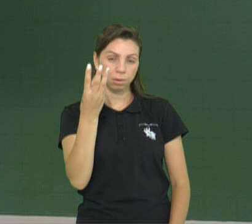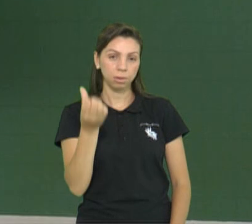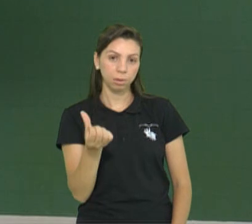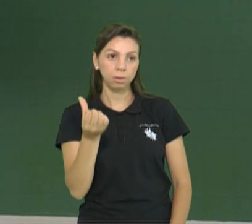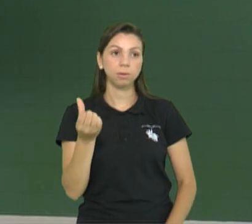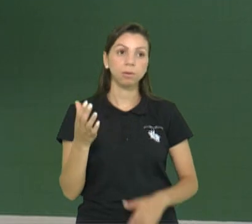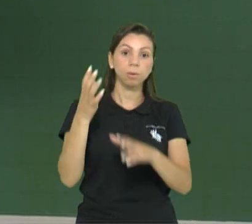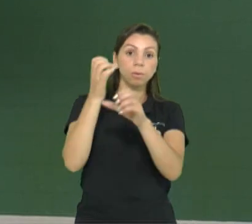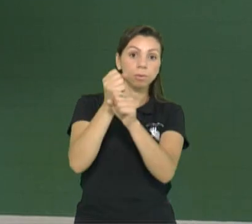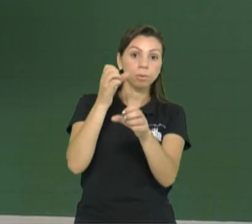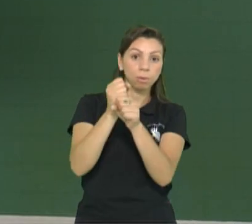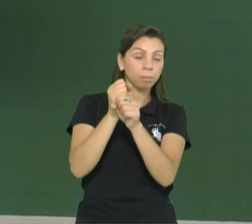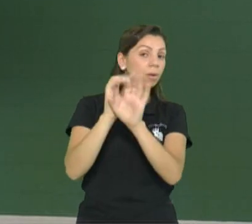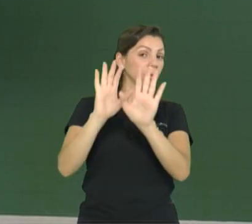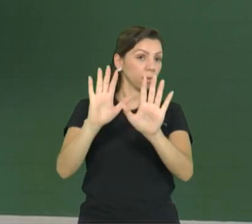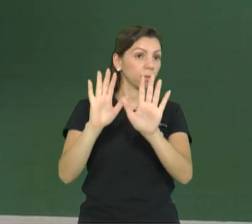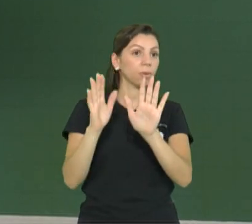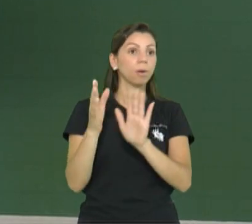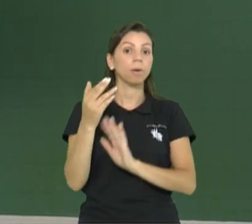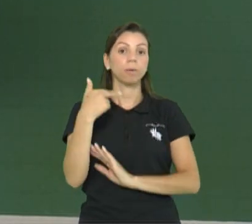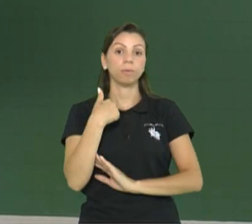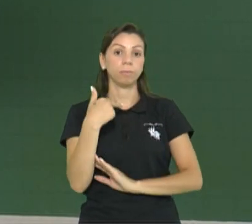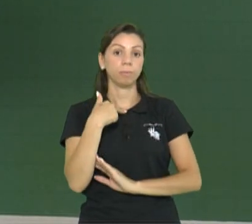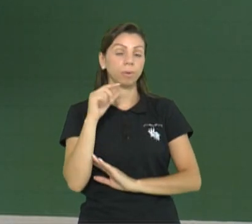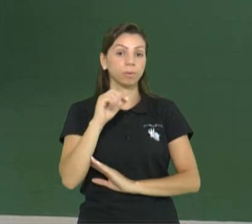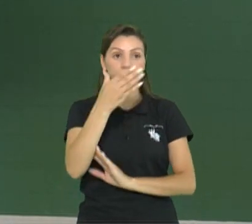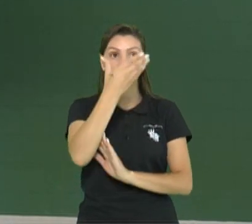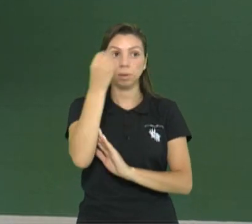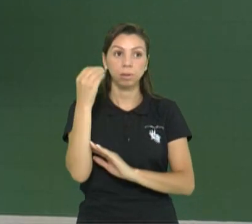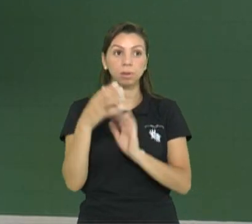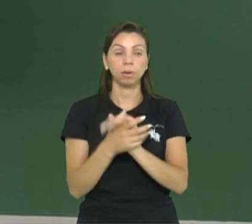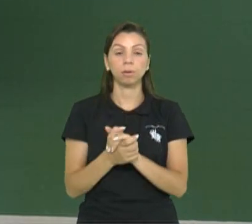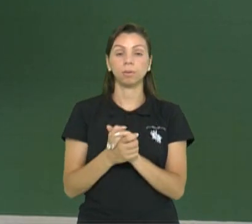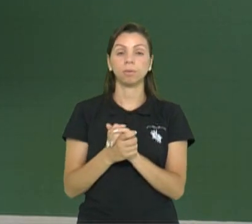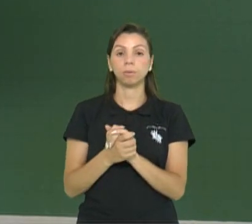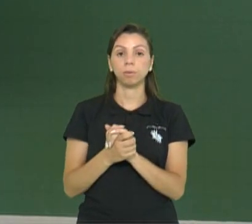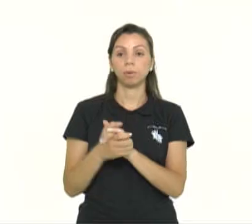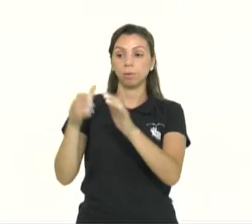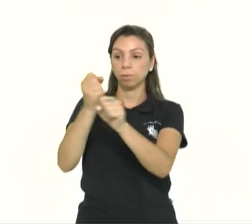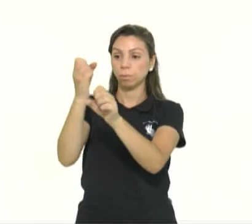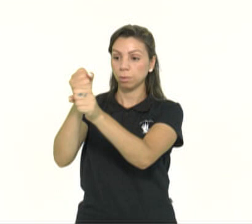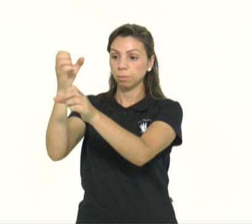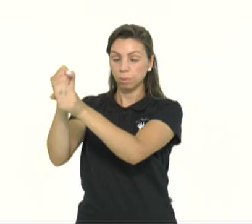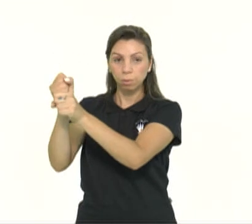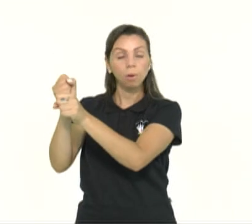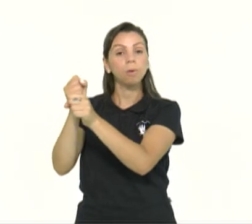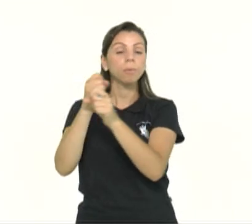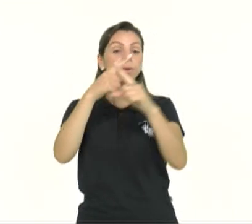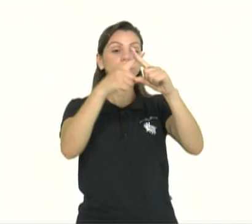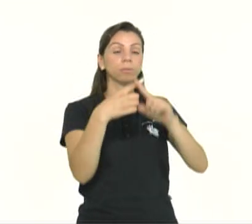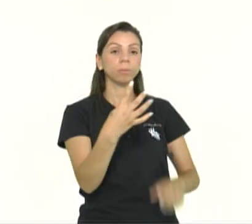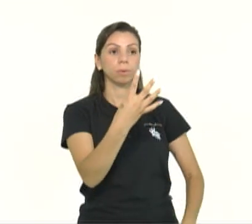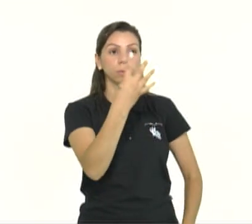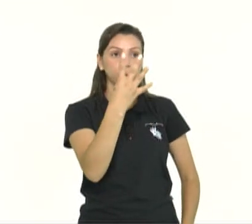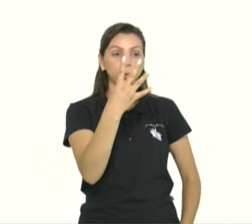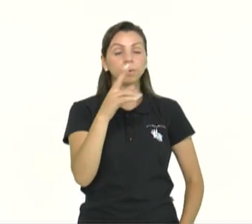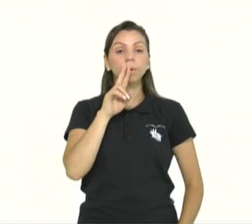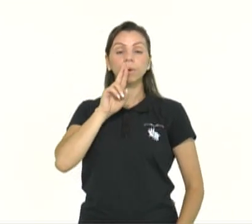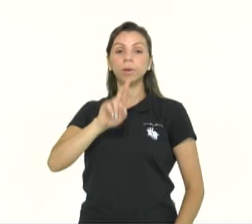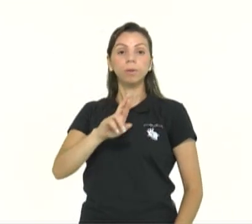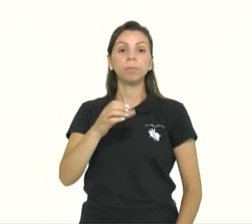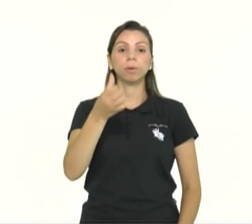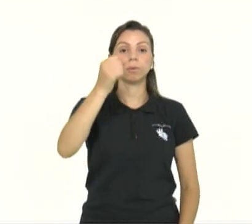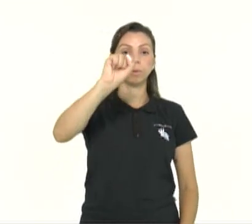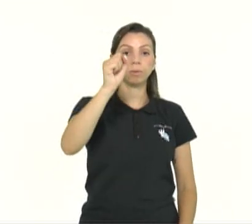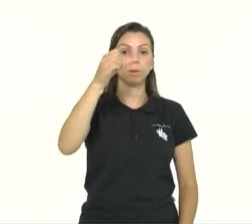3 primeiro, não pode esquecer disso, e multiplicando por 4, ficamos com 892